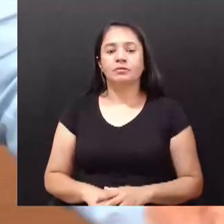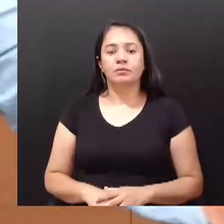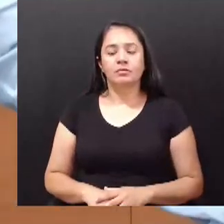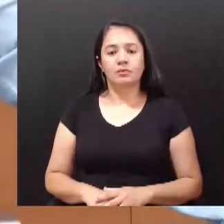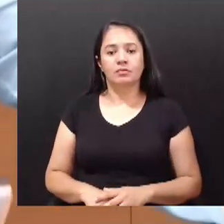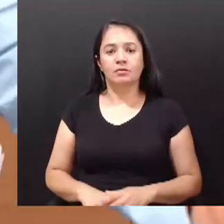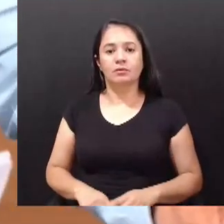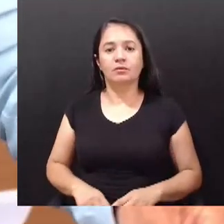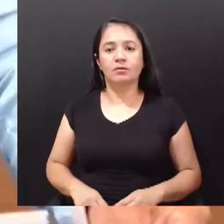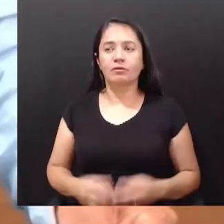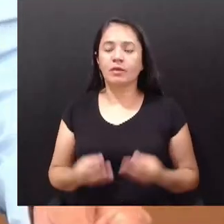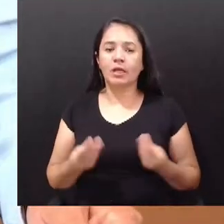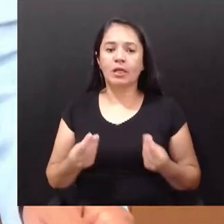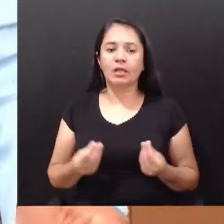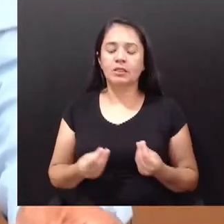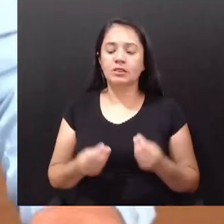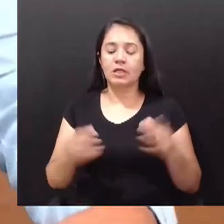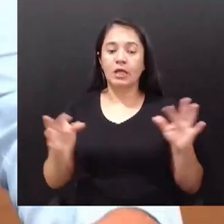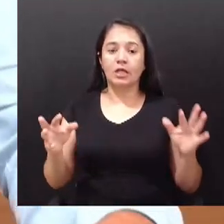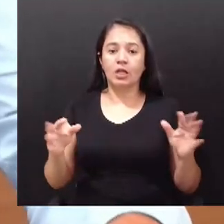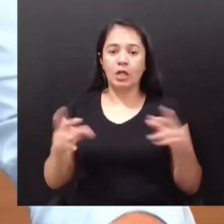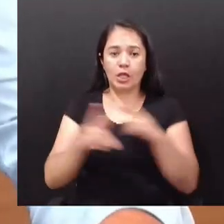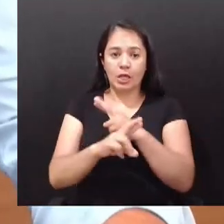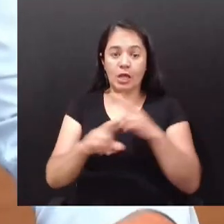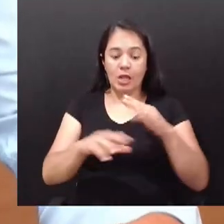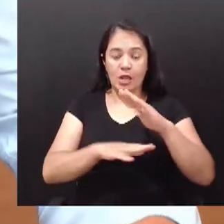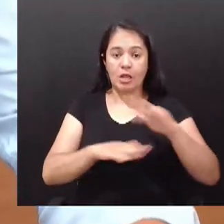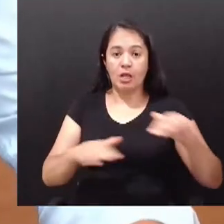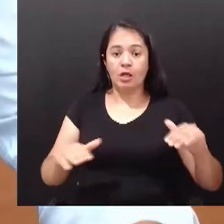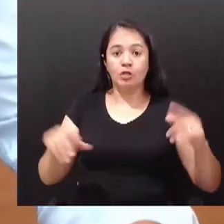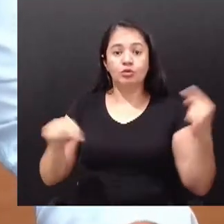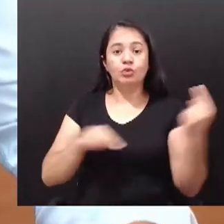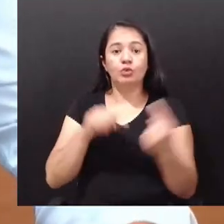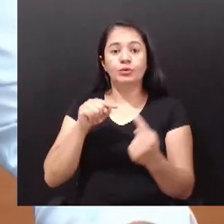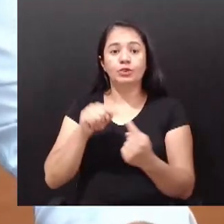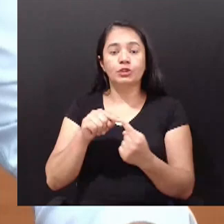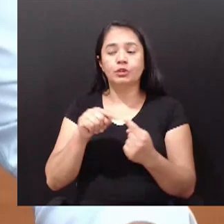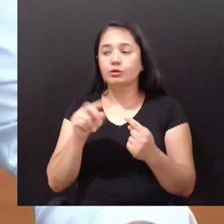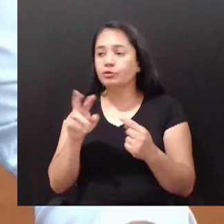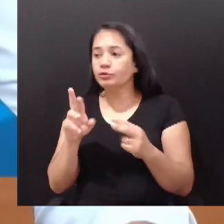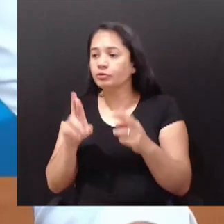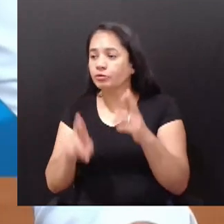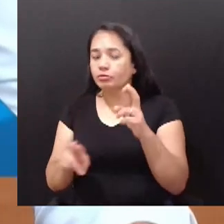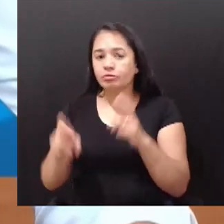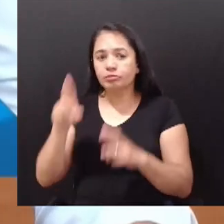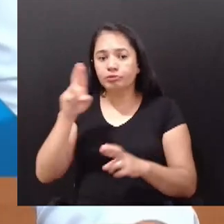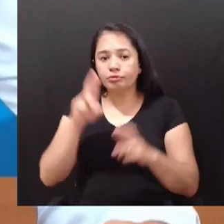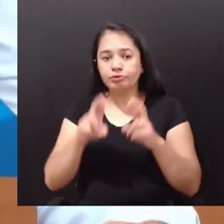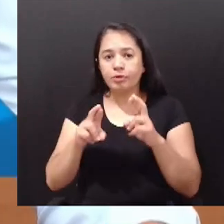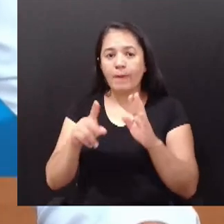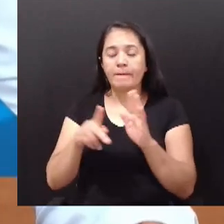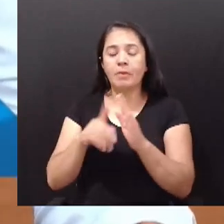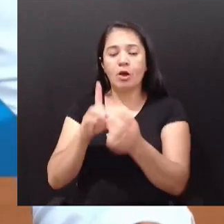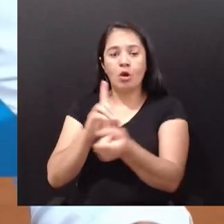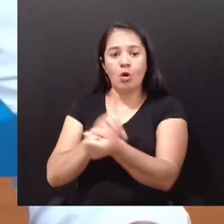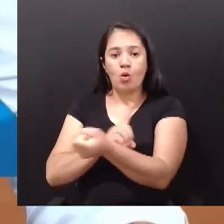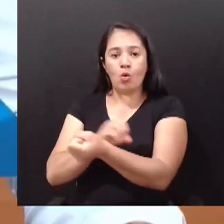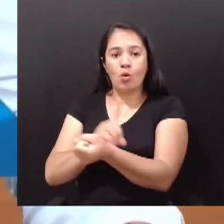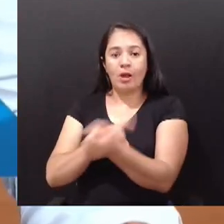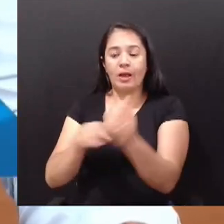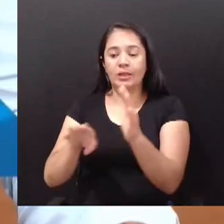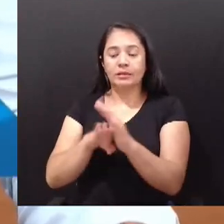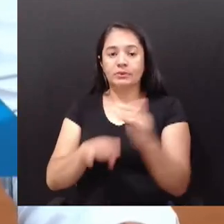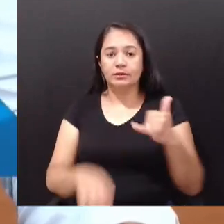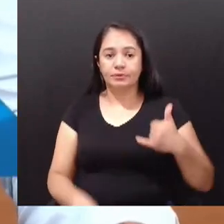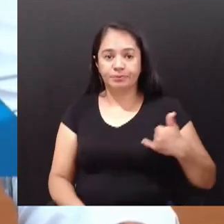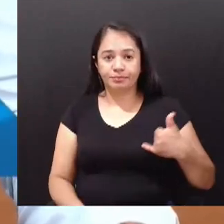às crianças e nesse intuito de poder monitorar a diabetes até os 12 anos, eu acredito que